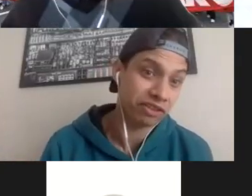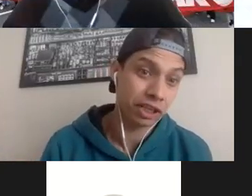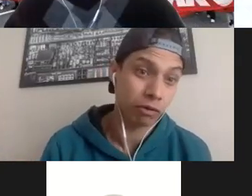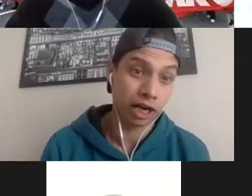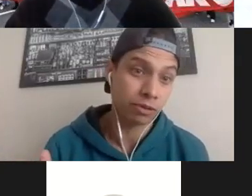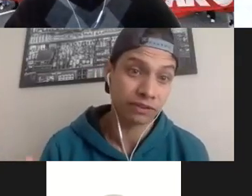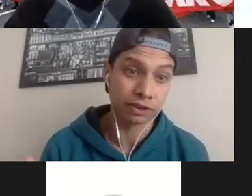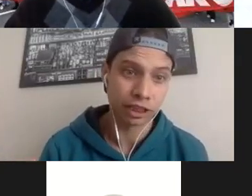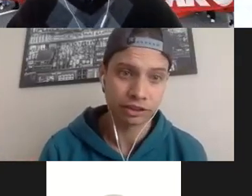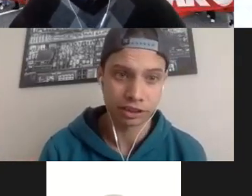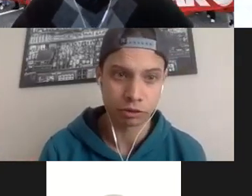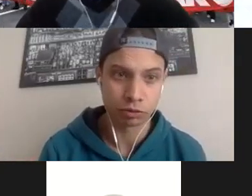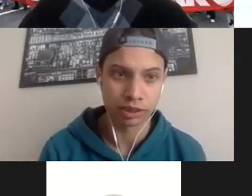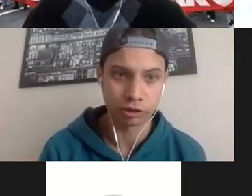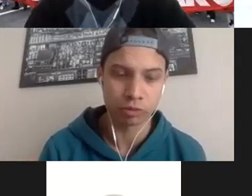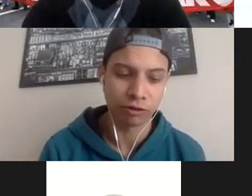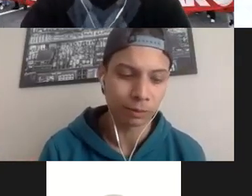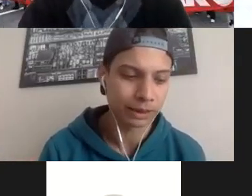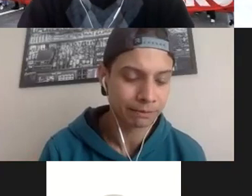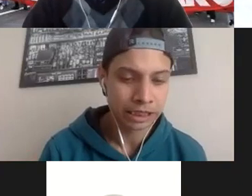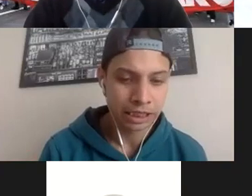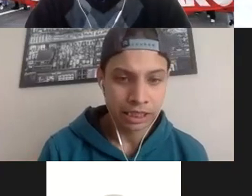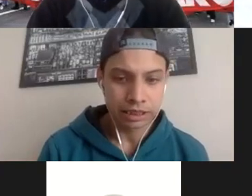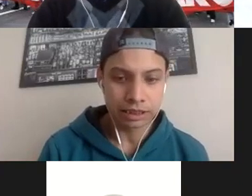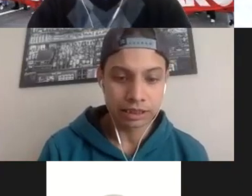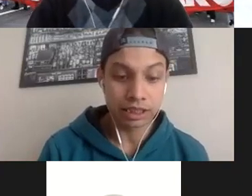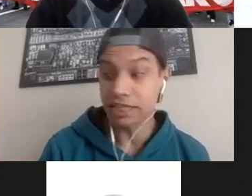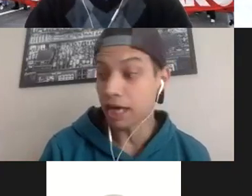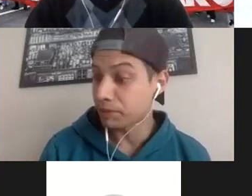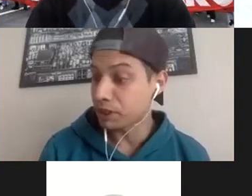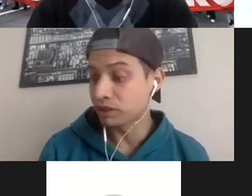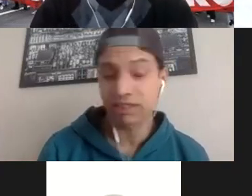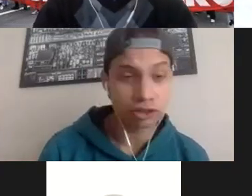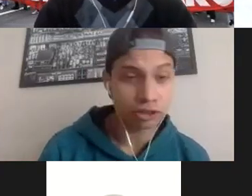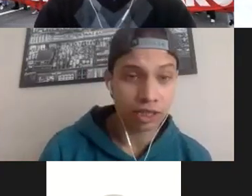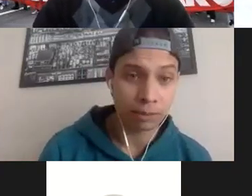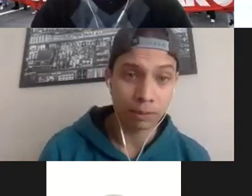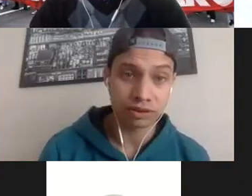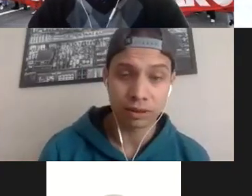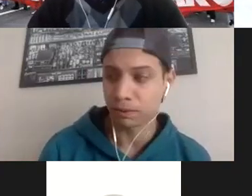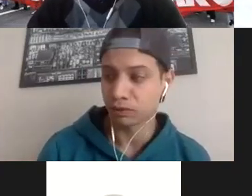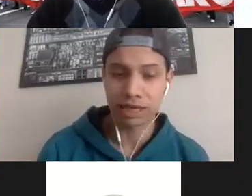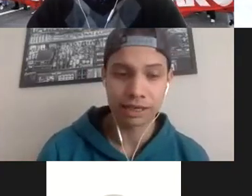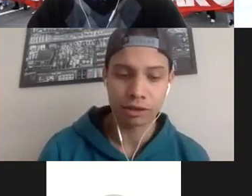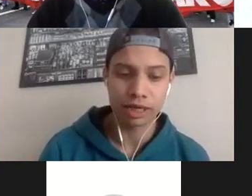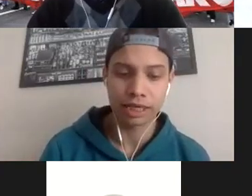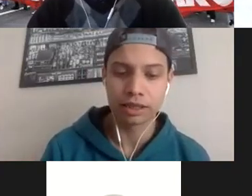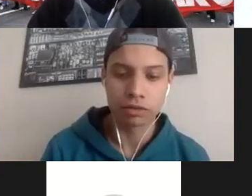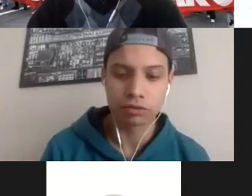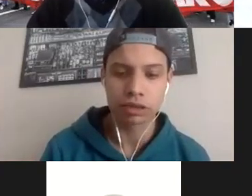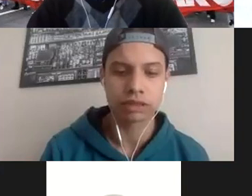ao fim e ao cabo, ele está falando de ética em alguma forma, né? E o interessante da proposta da professora Rael